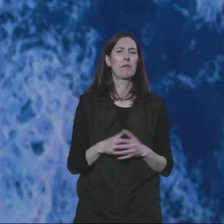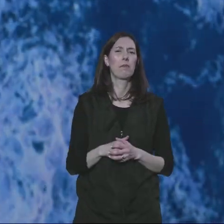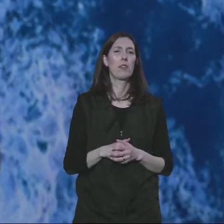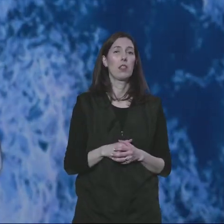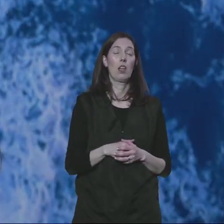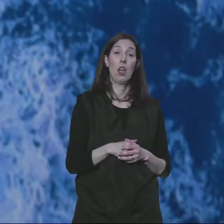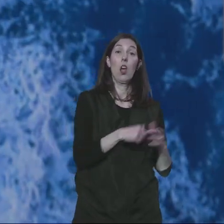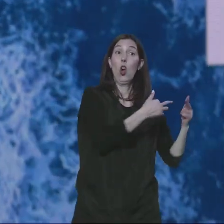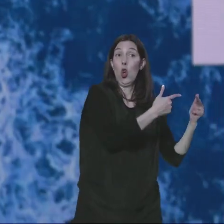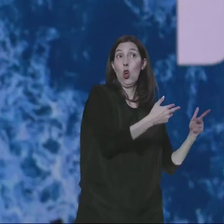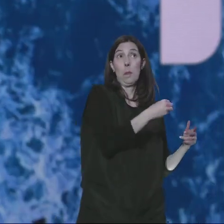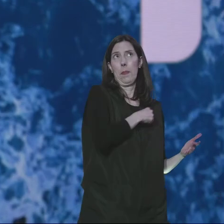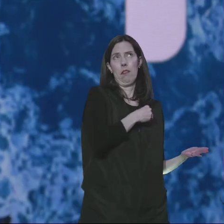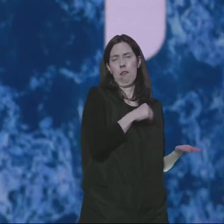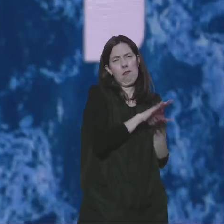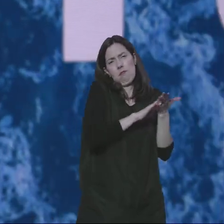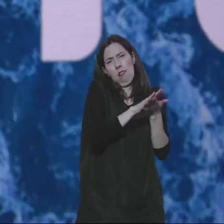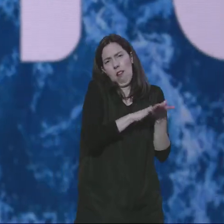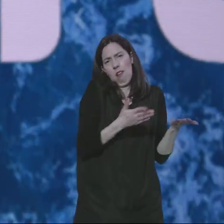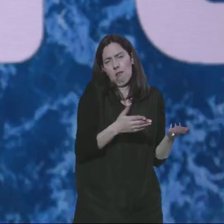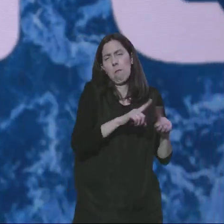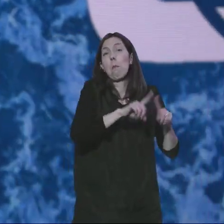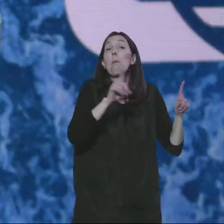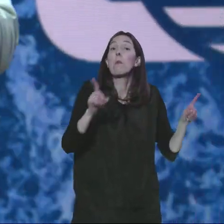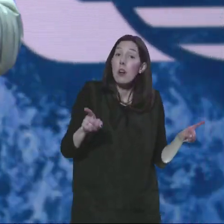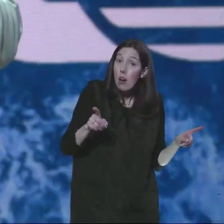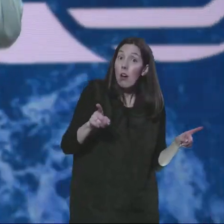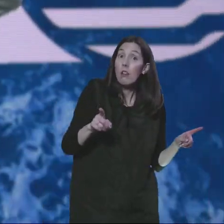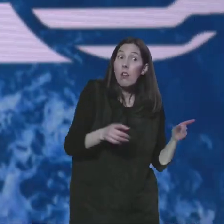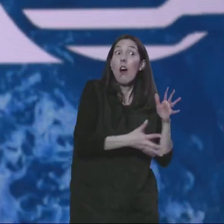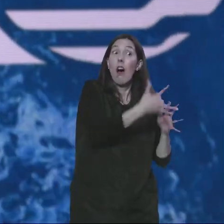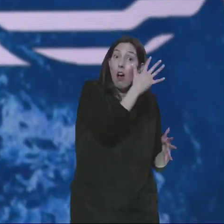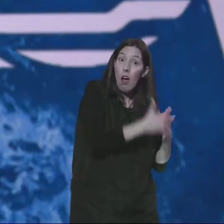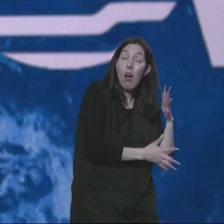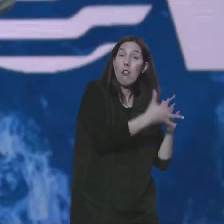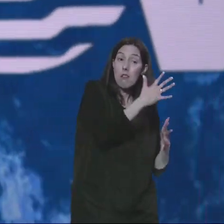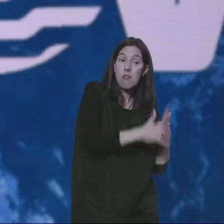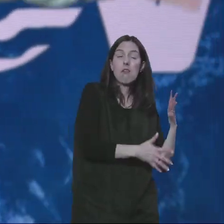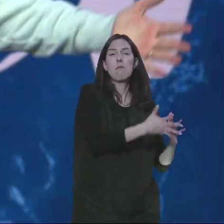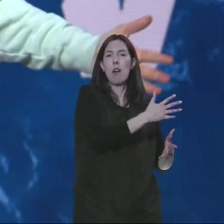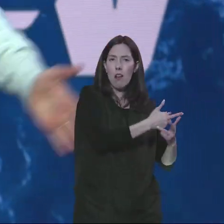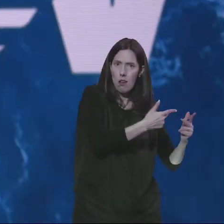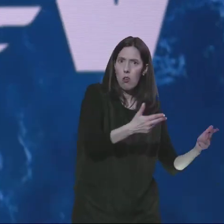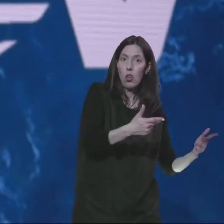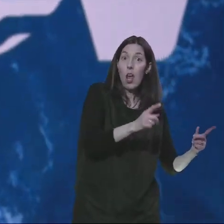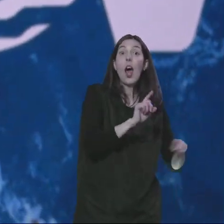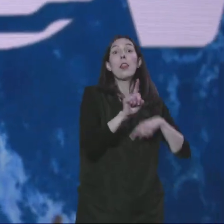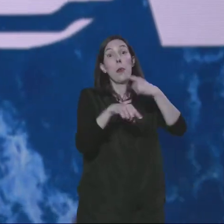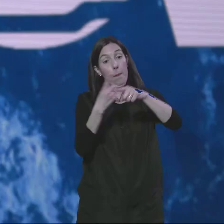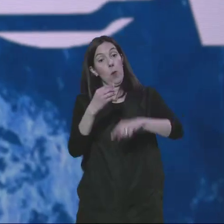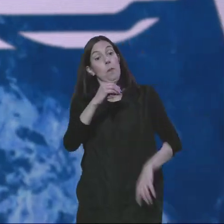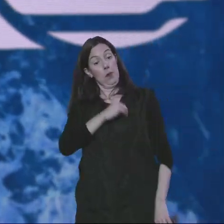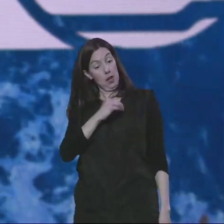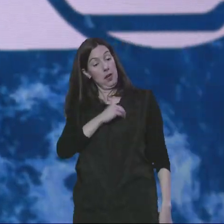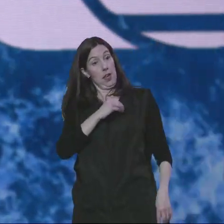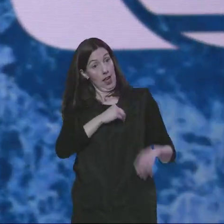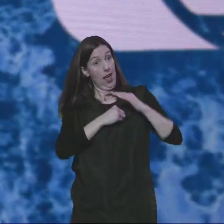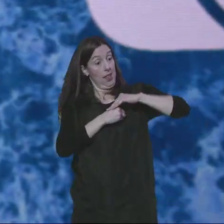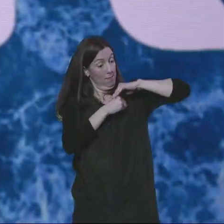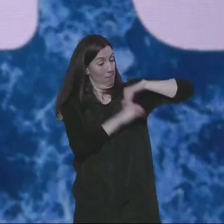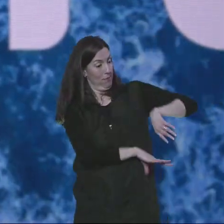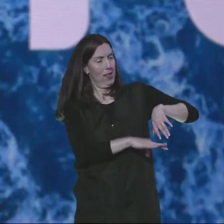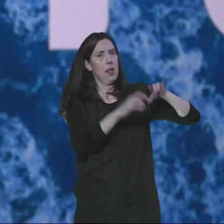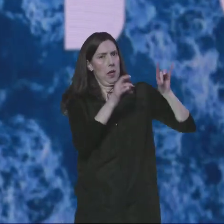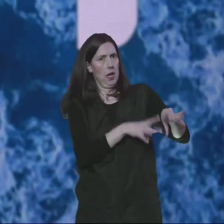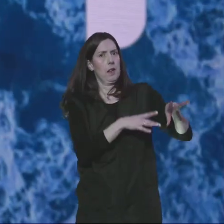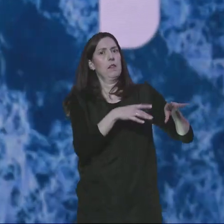Não são pecados necessariamente, mas Ele continua, Ele fala, livre-se daquilo que atrapalha, e depois Ele fala, livre-se do pecado